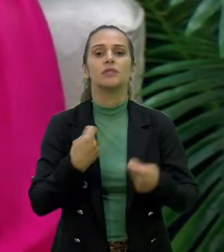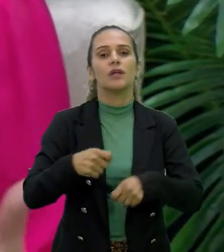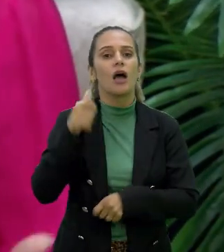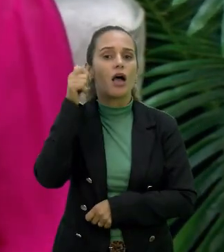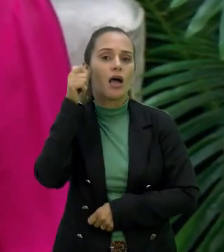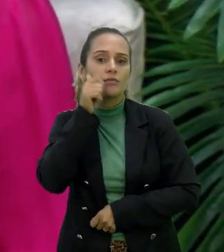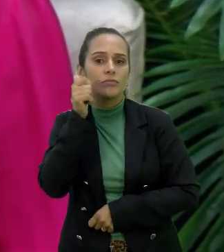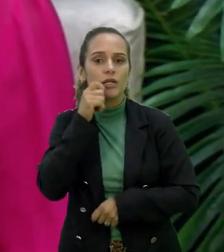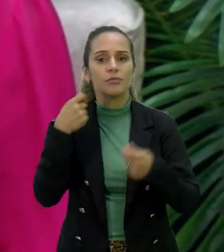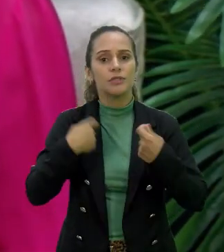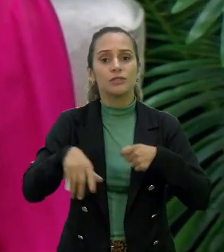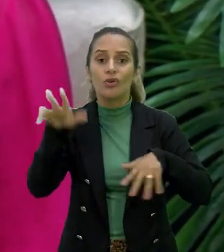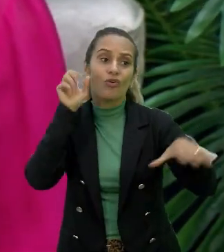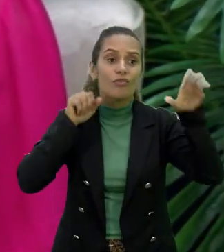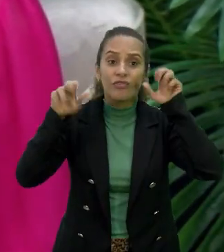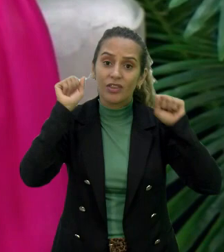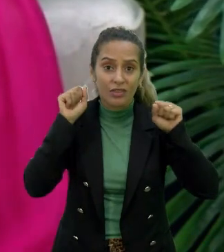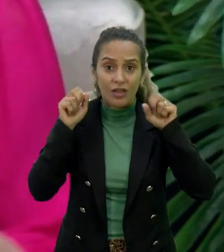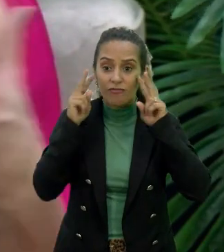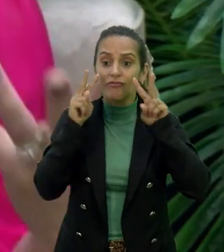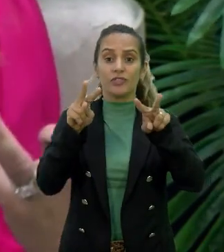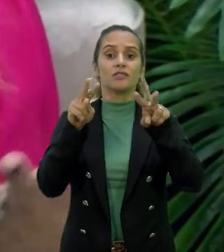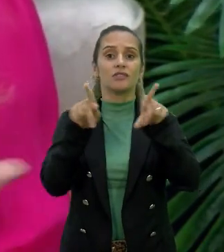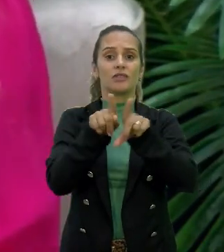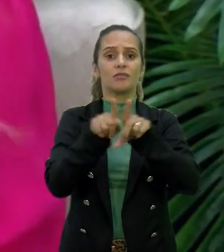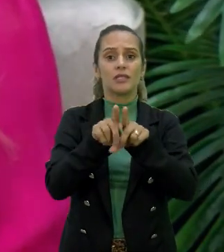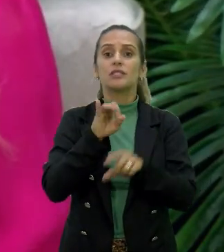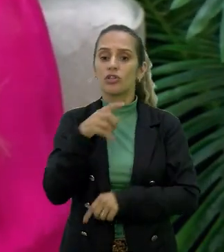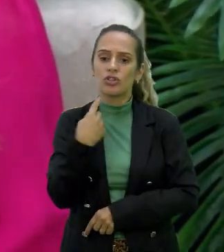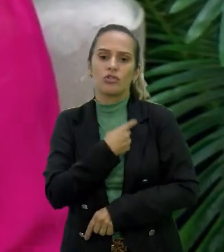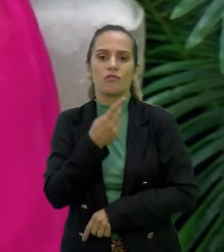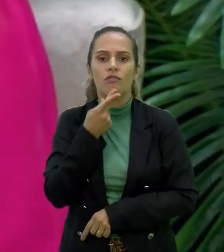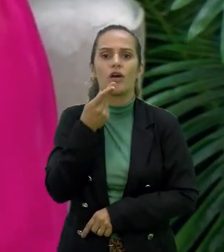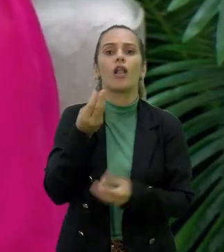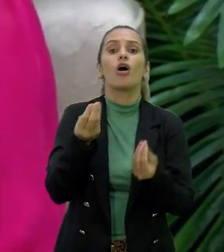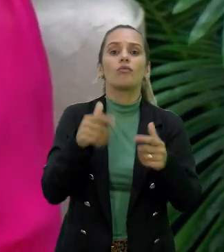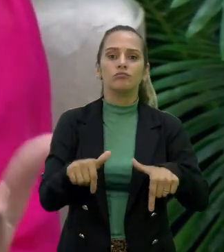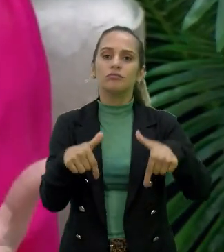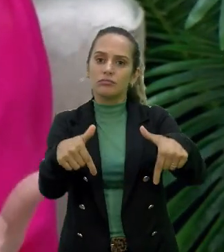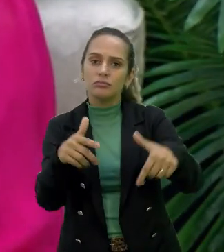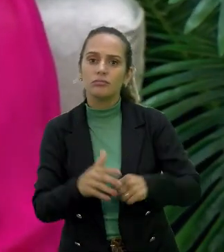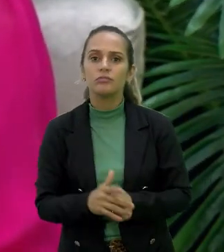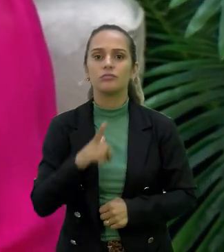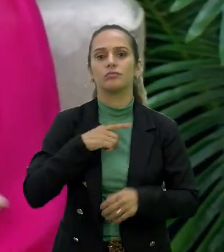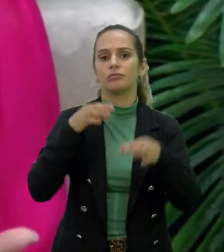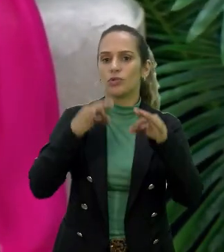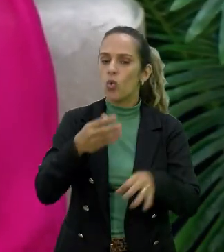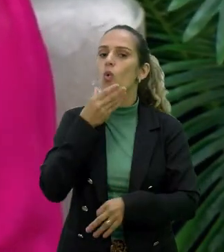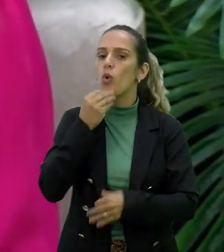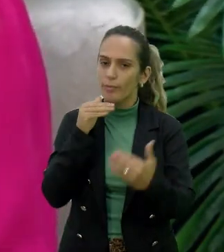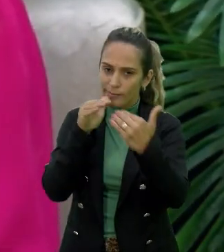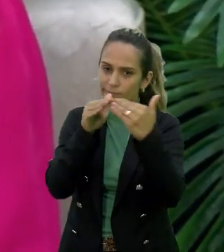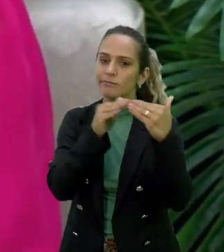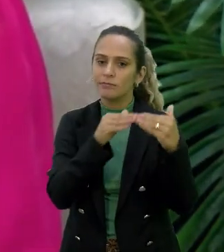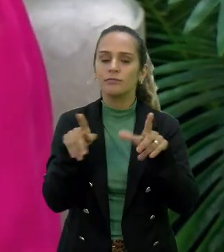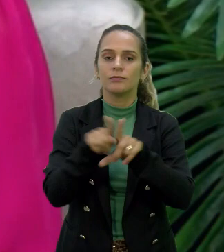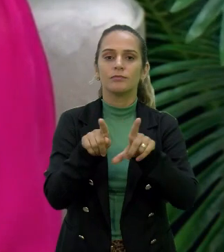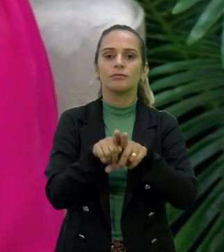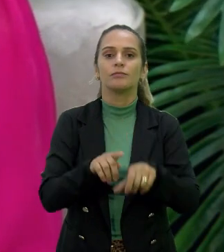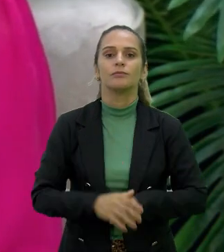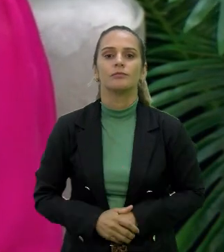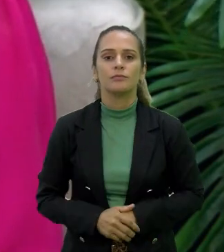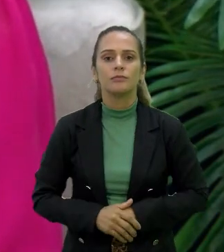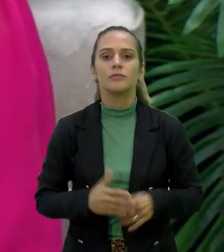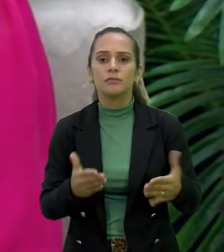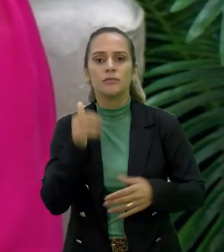ter as mulheres têm que ser ouvidas porque quem não fala se a gente não fala a gente não tem como avançar Então eu tenho certeza que tem muitos homens que concordam com isso